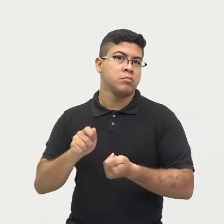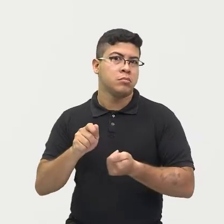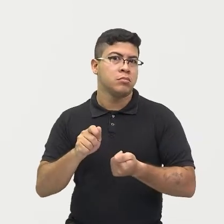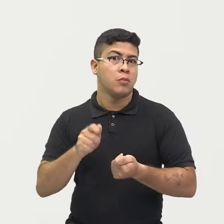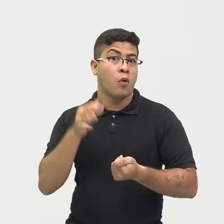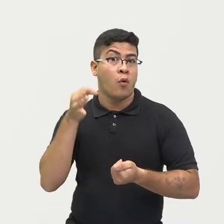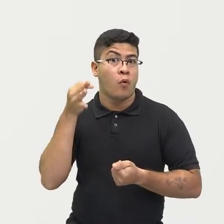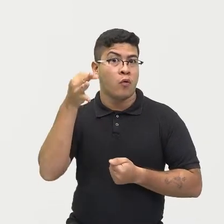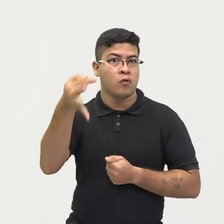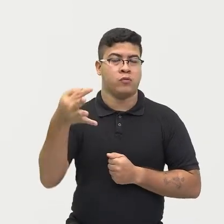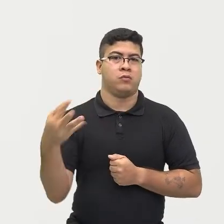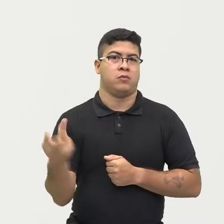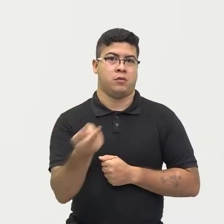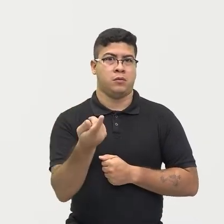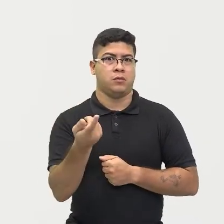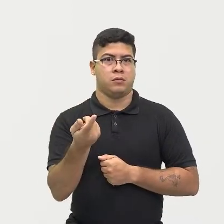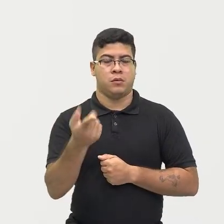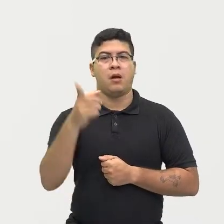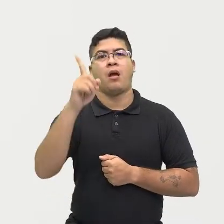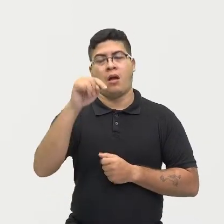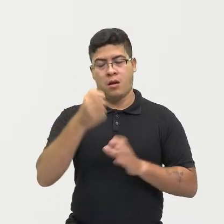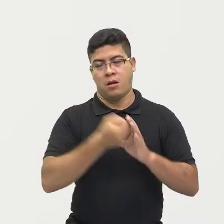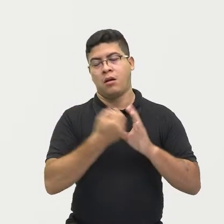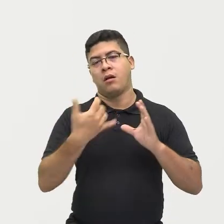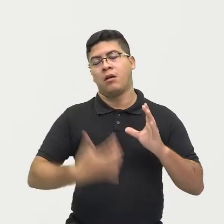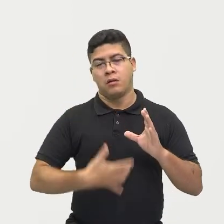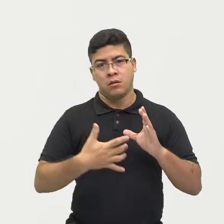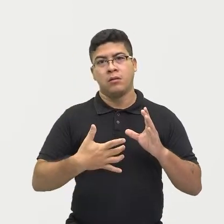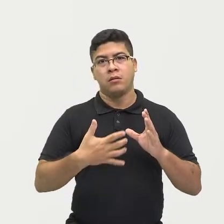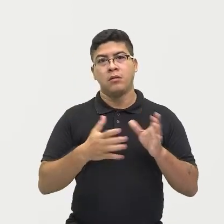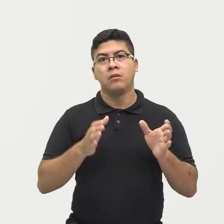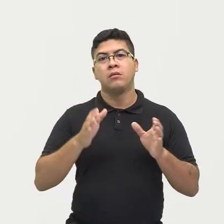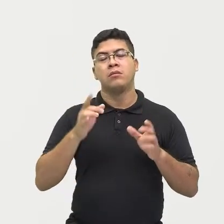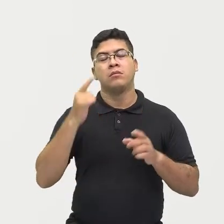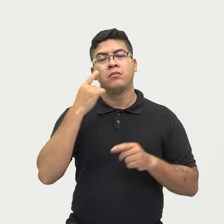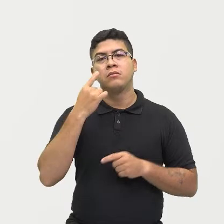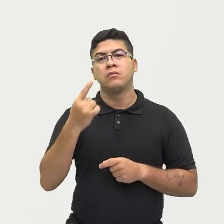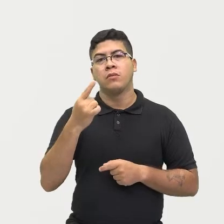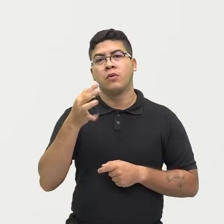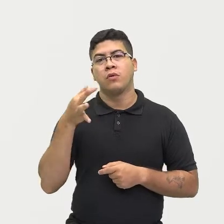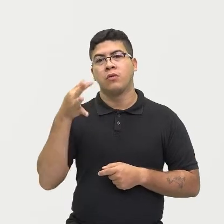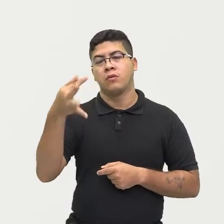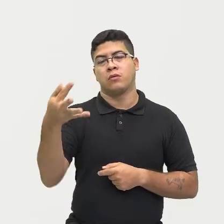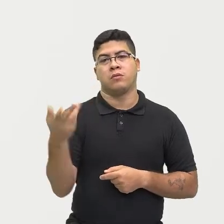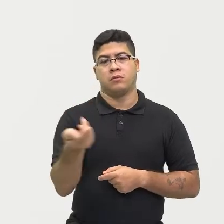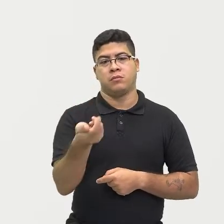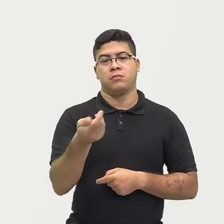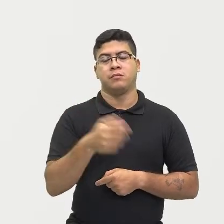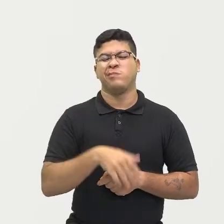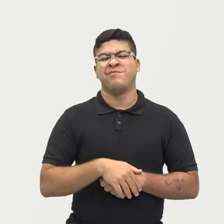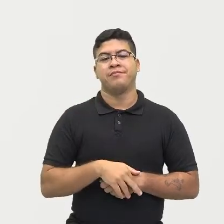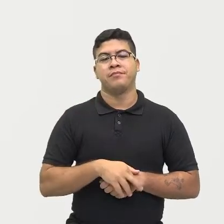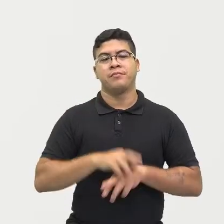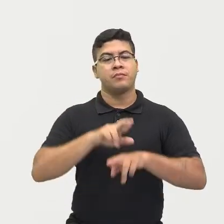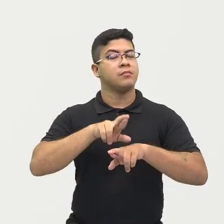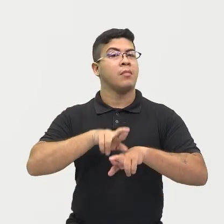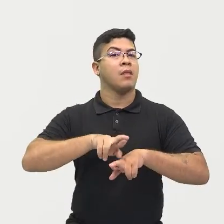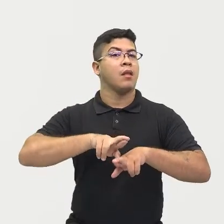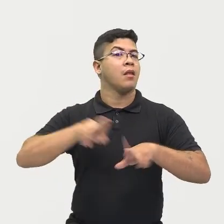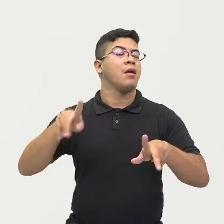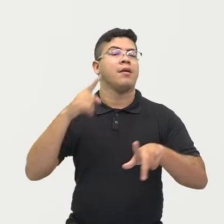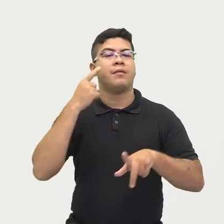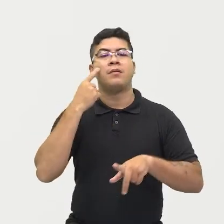futurismo. Exatamente, características do futurismo. Olha só, diferente das outras